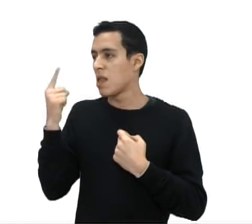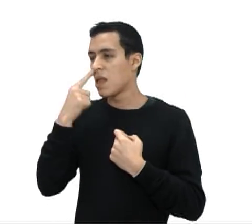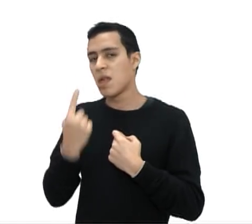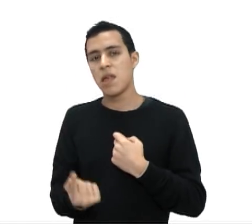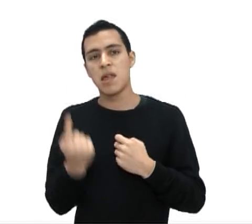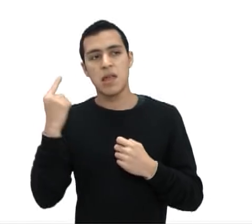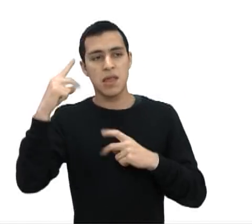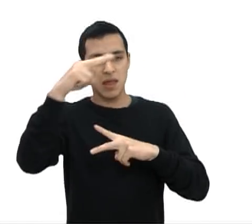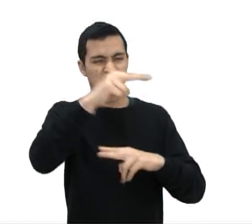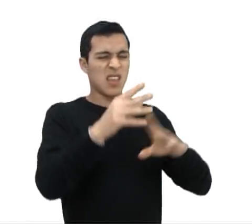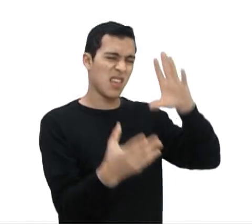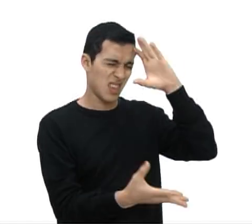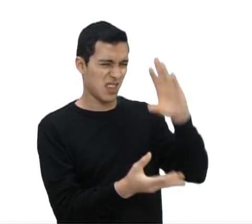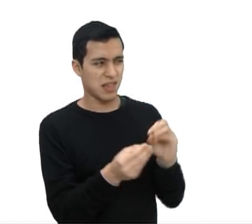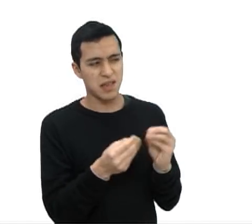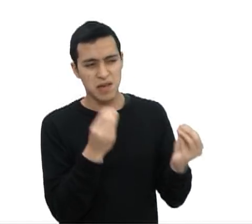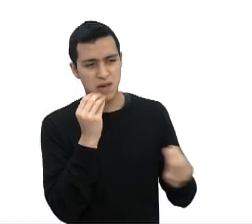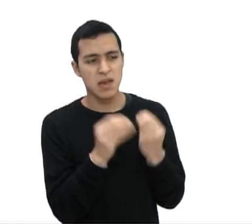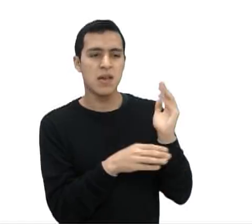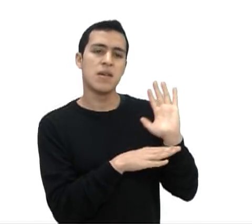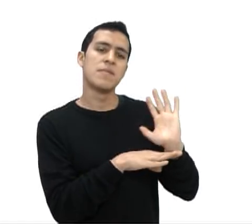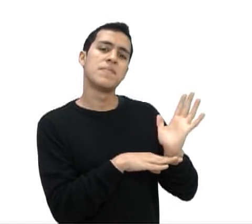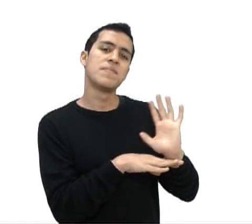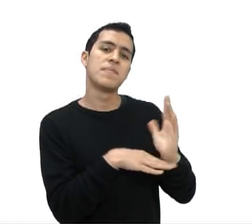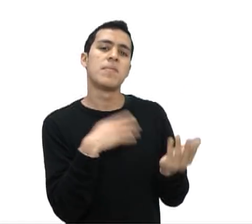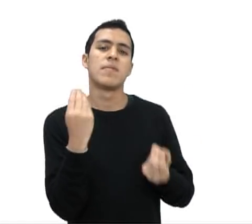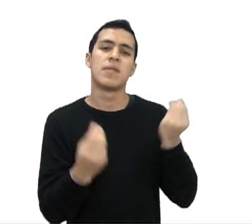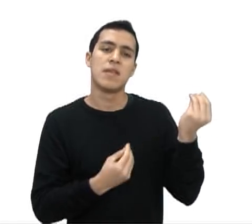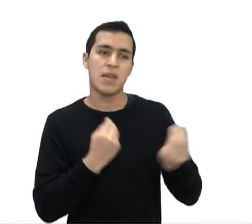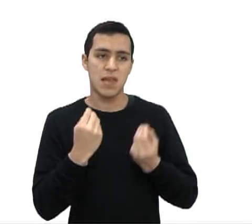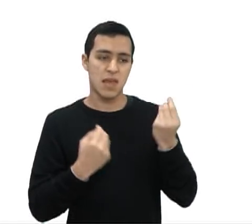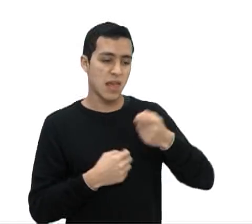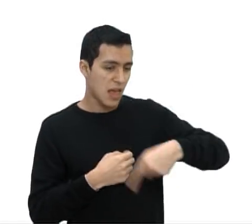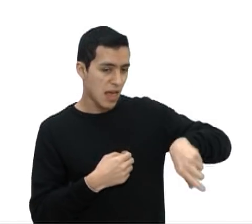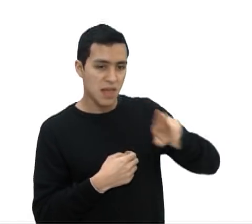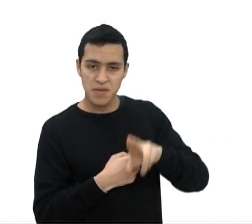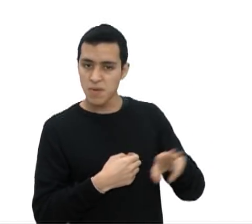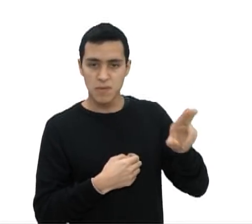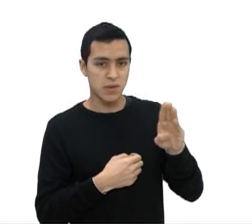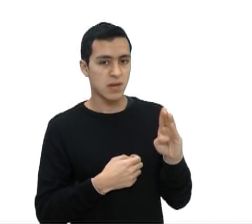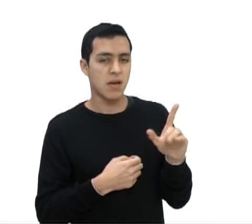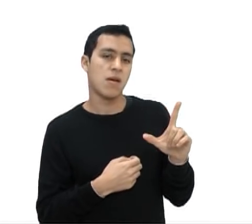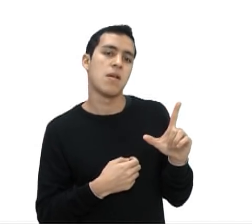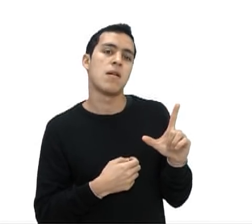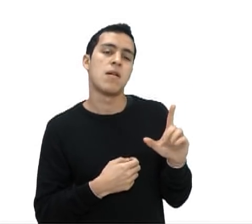uma pequena sinopse, né, do filme, certo? Eles não usam black tie,